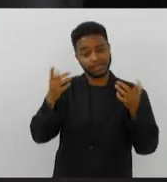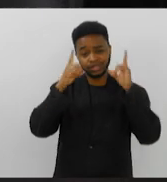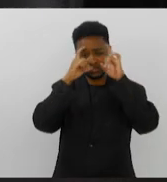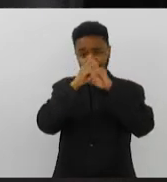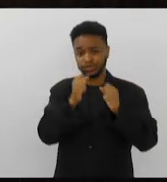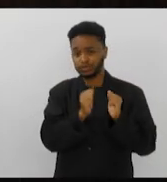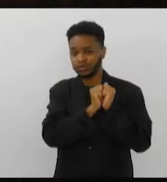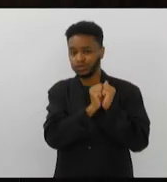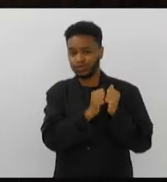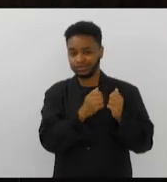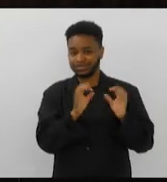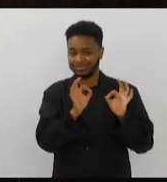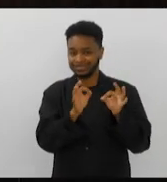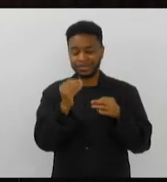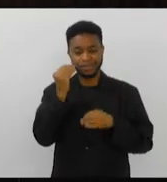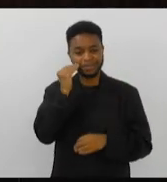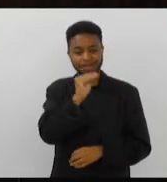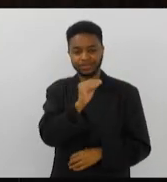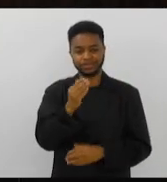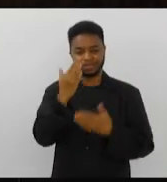meu amor obrigado aí